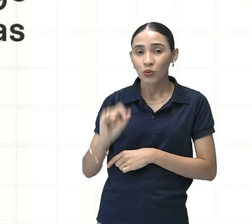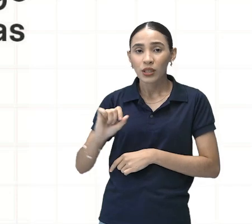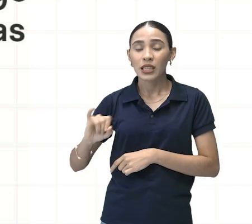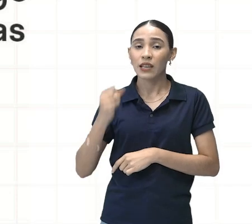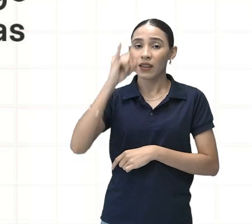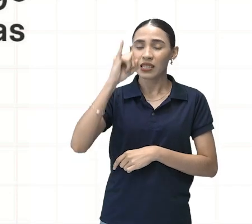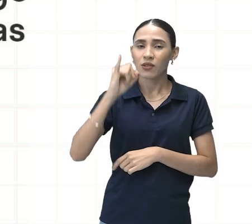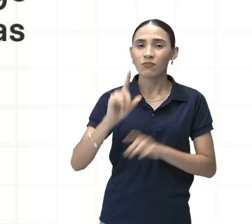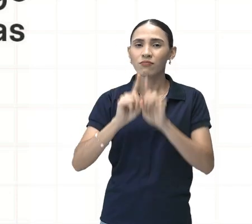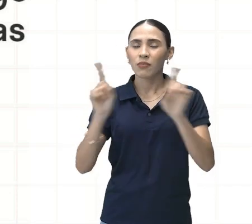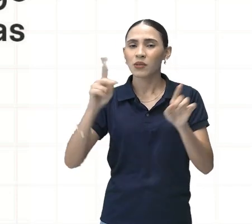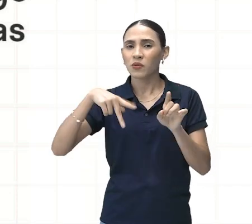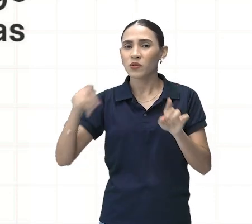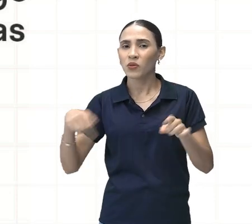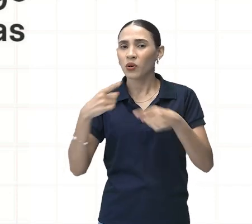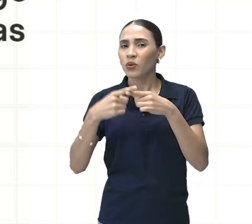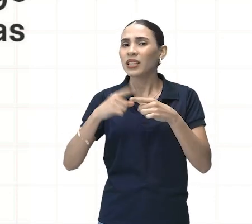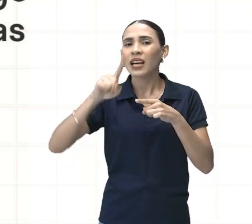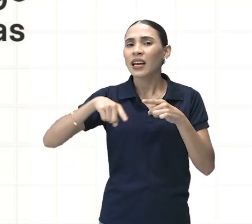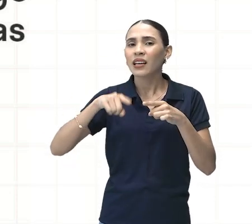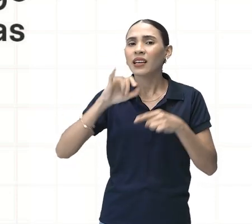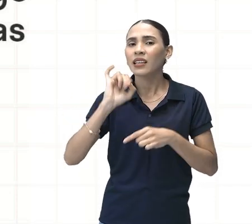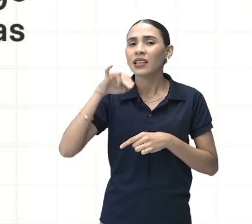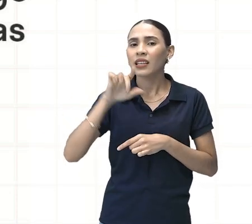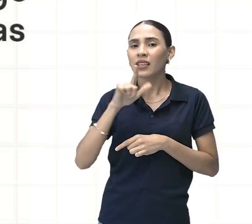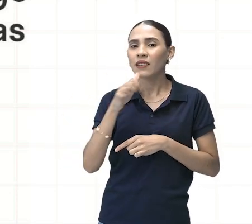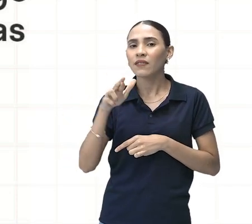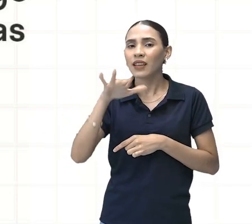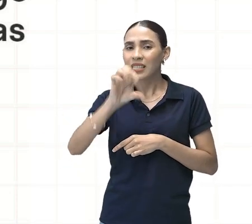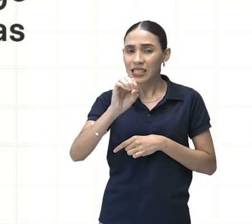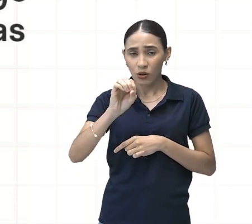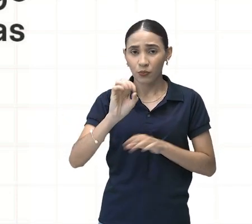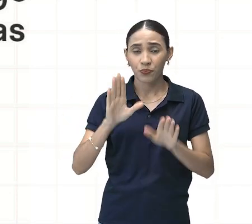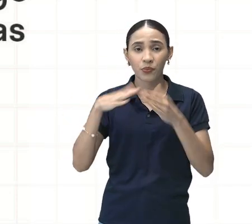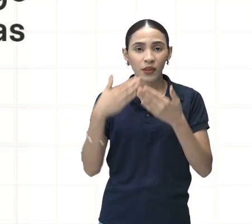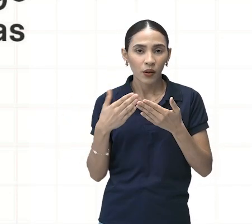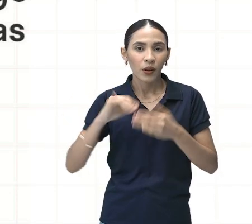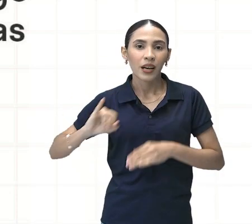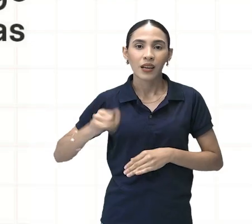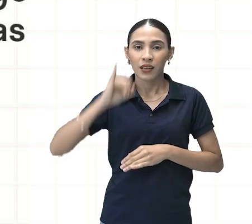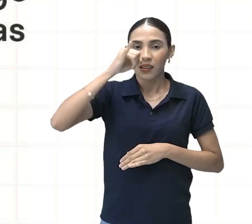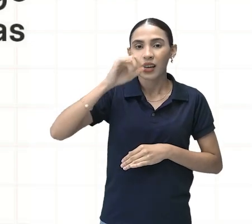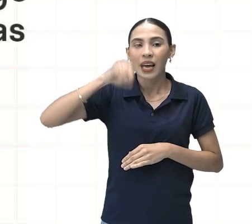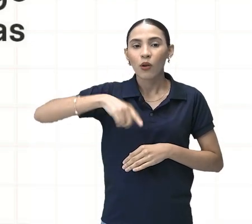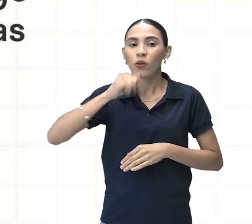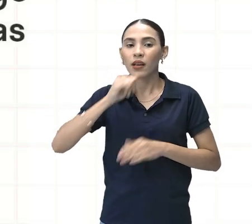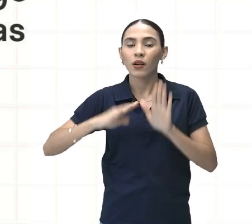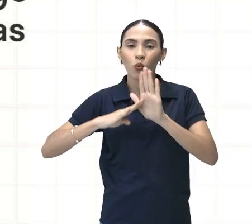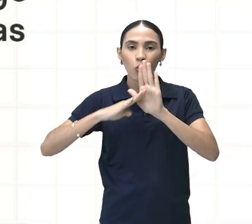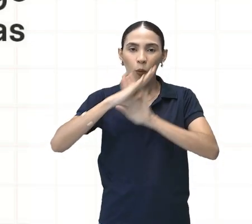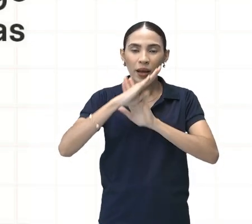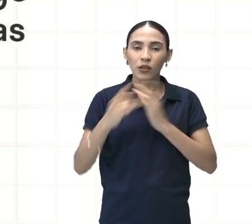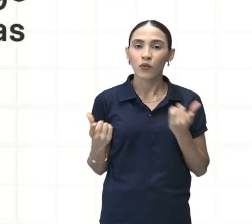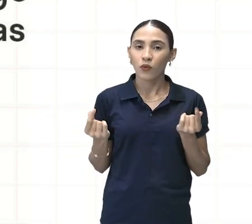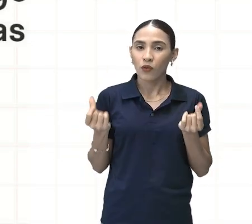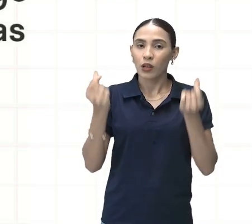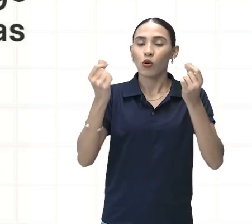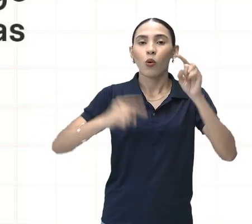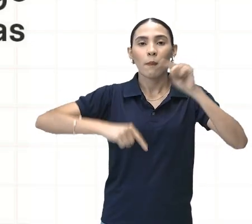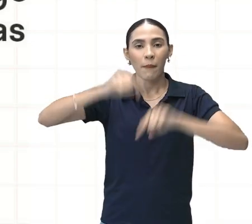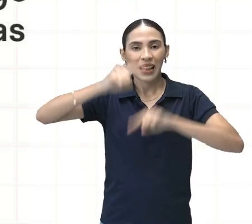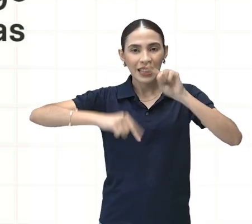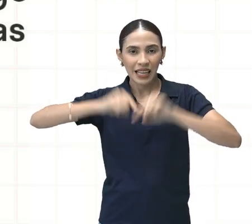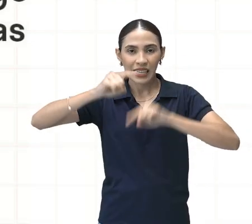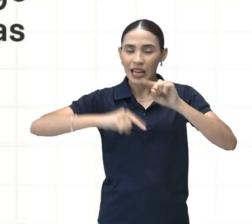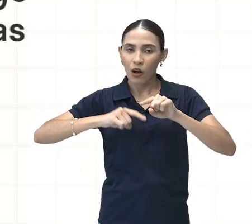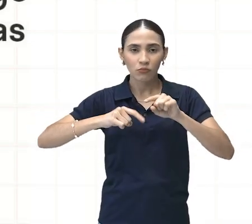inflação. Mas, professor, o que é inflação que a senhora tanto fala? É justamente o aumento, né, do valor dos